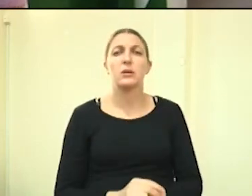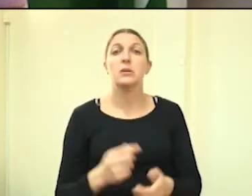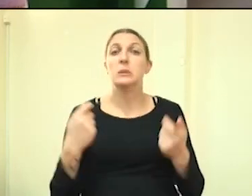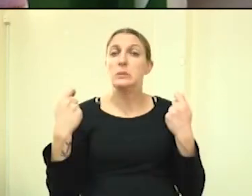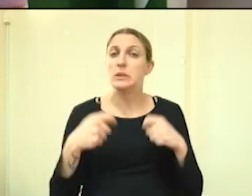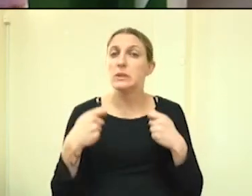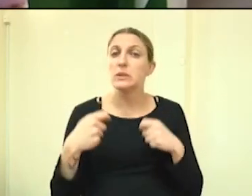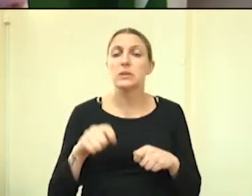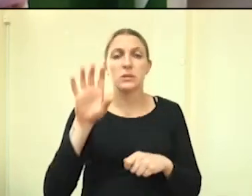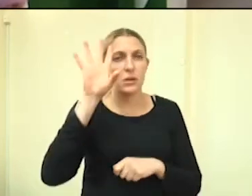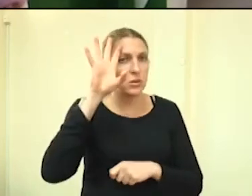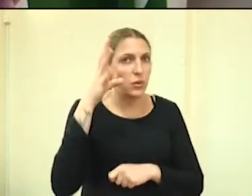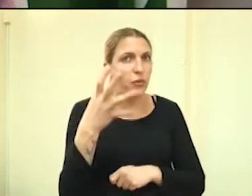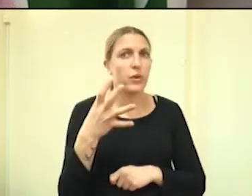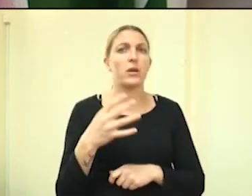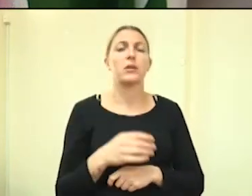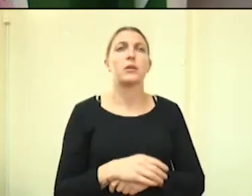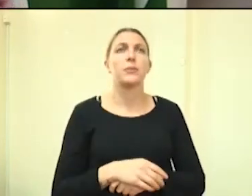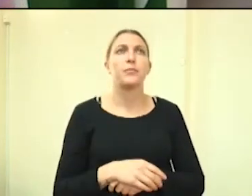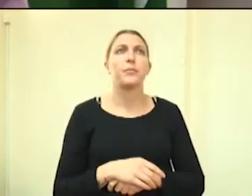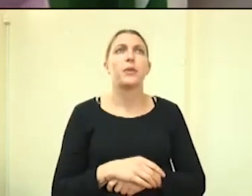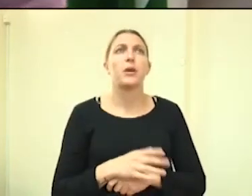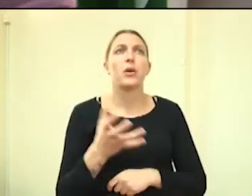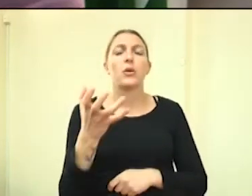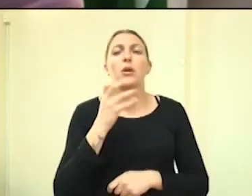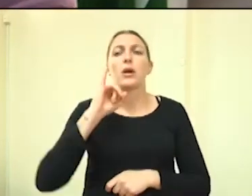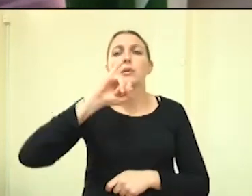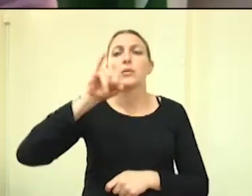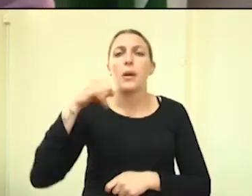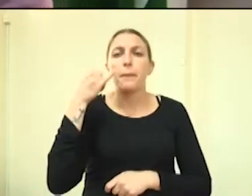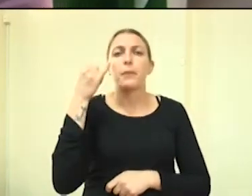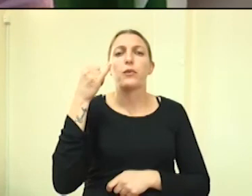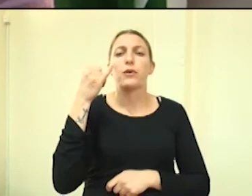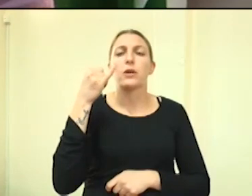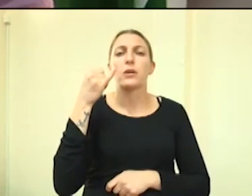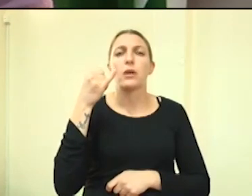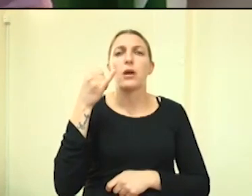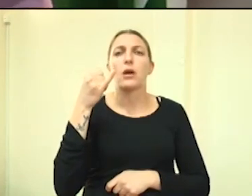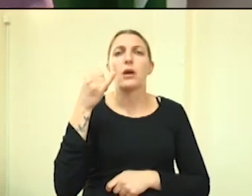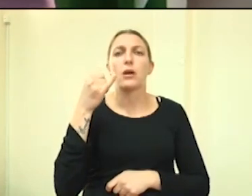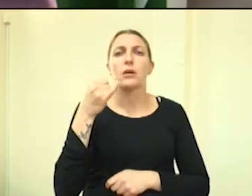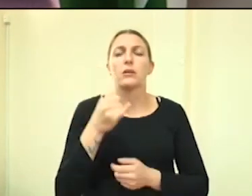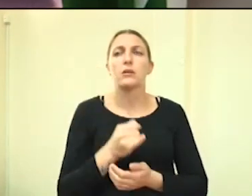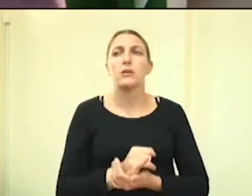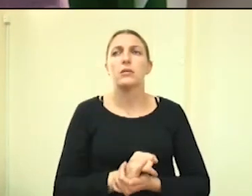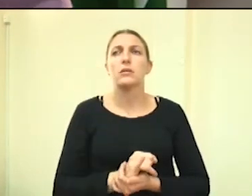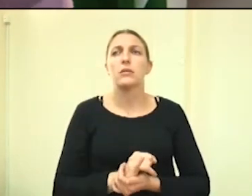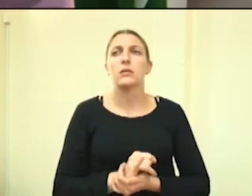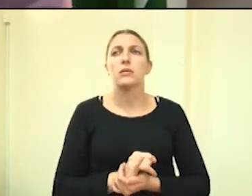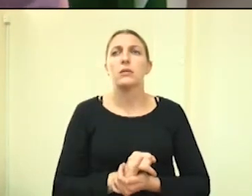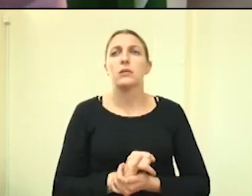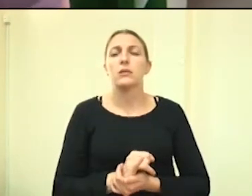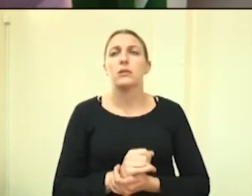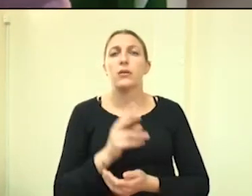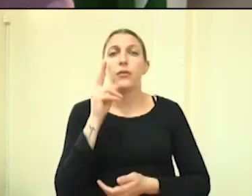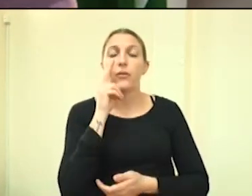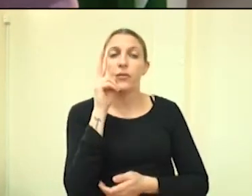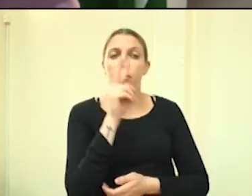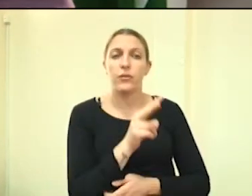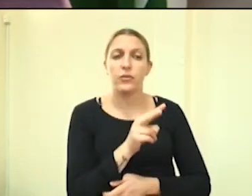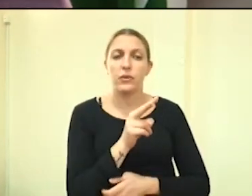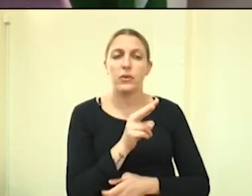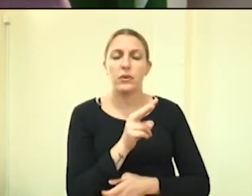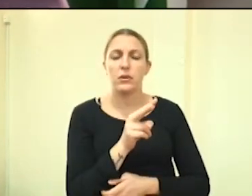tomar uma providência. Mas eu quero aproveitar essa oportunidade também, senhor presidente, de ver